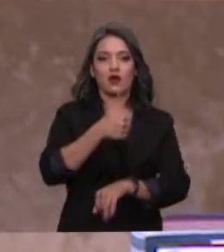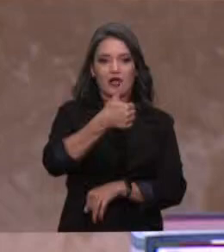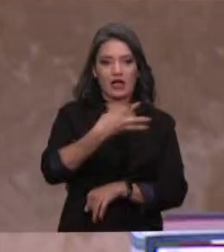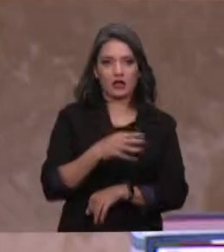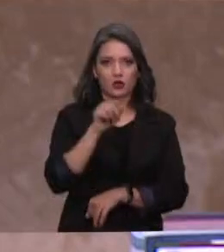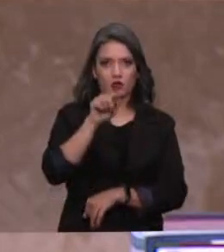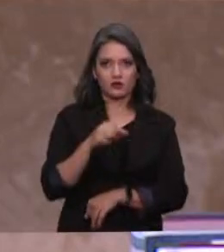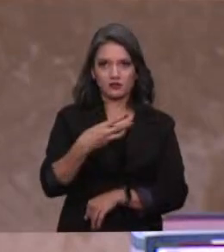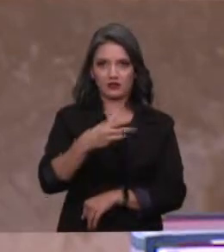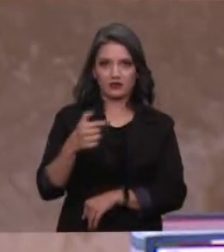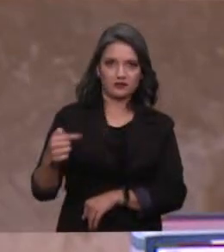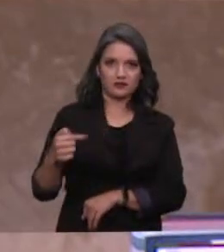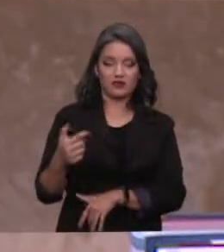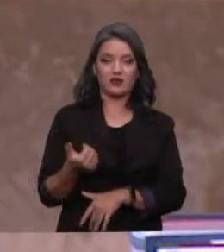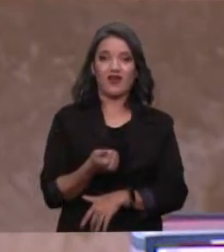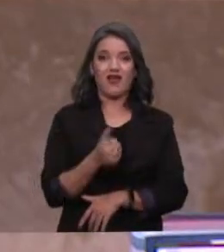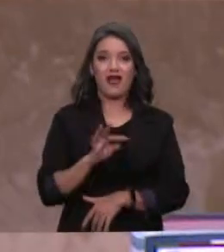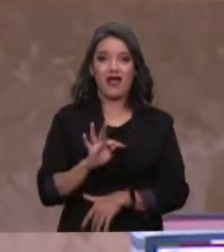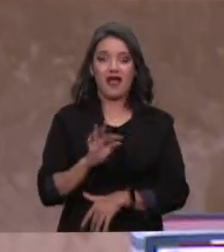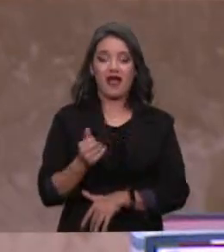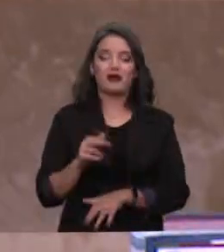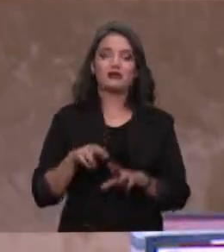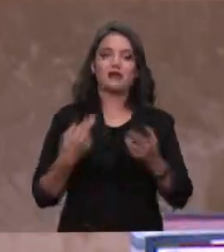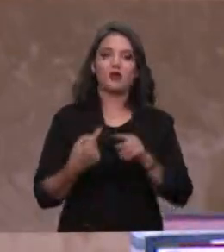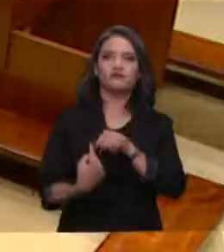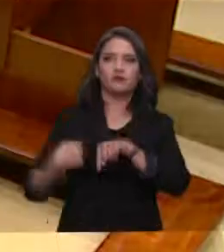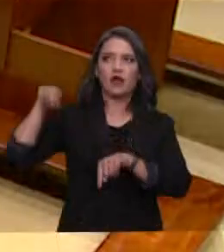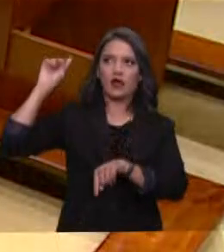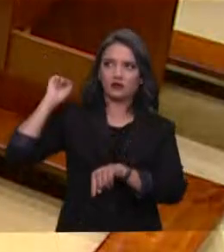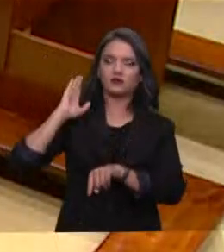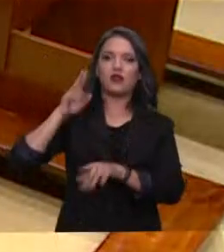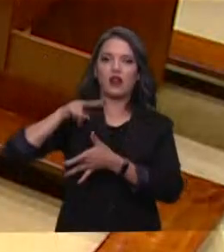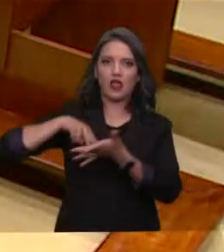37 minutos. Sendo lida e aprovada a ata da sessão anterior.